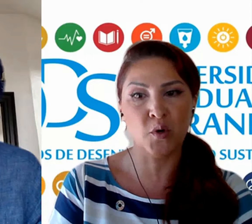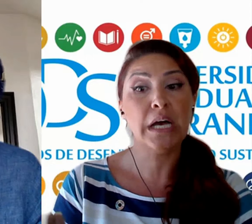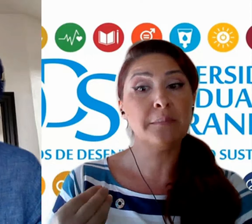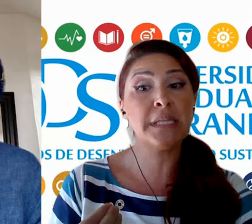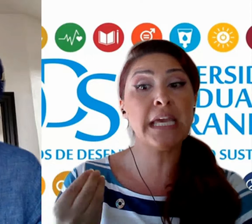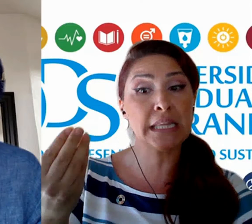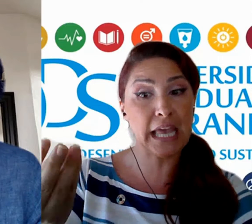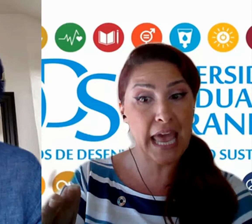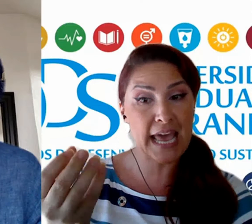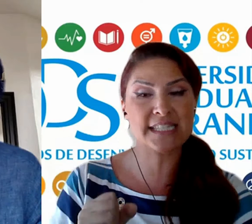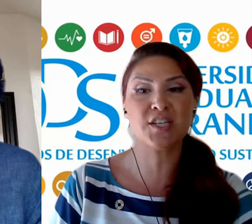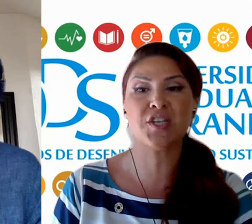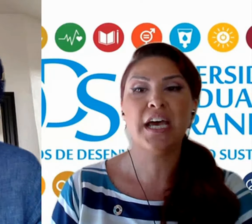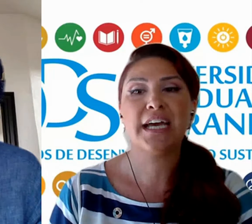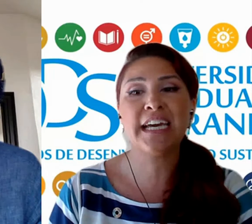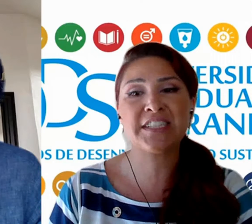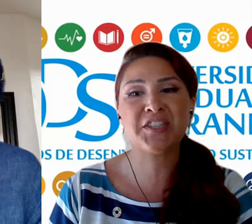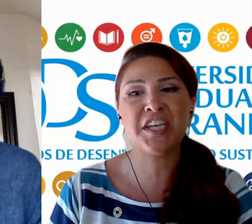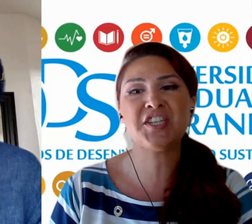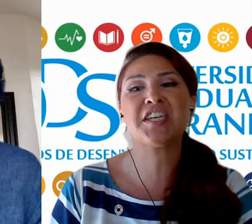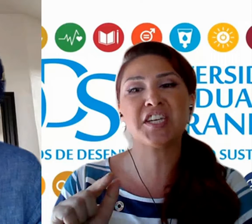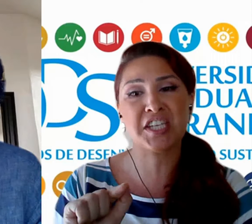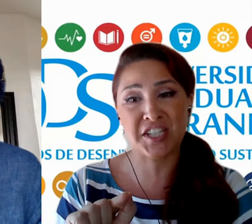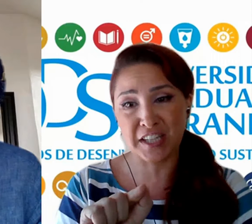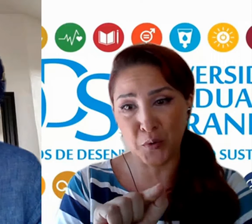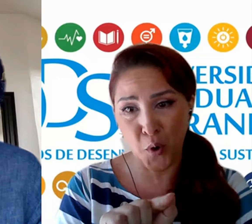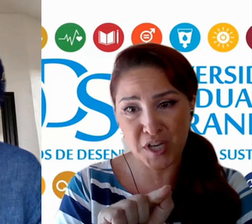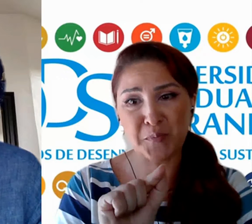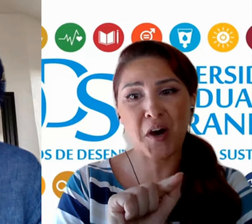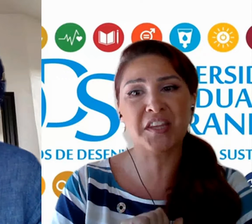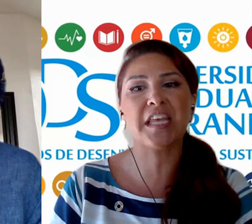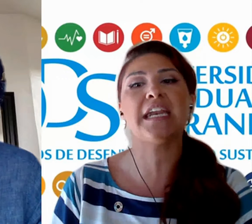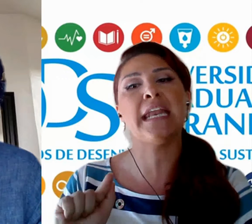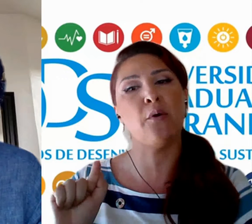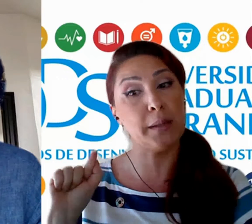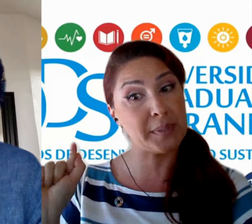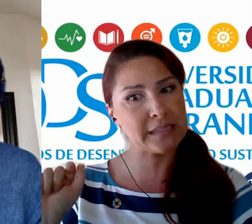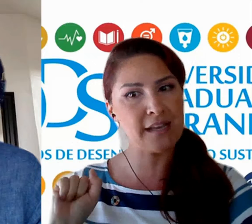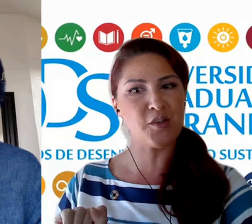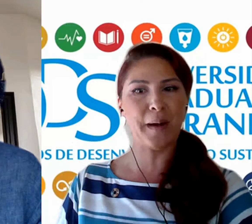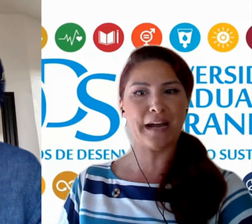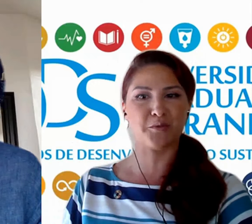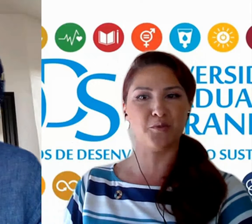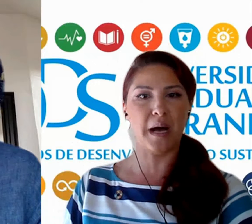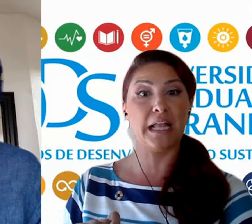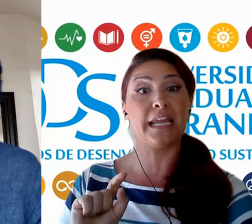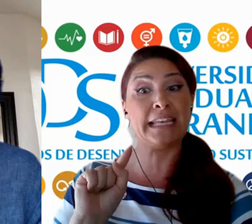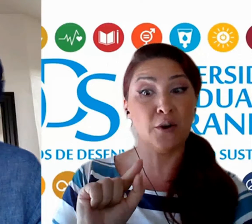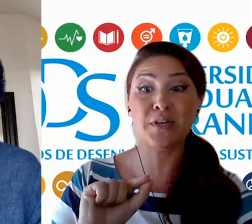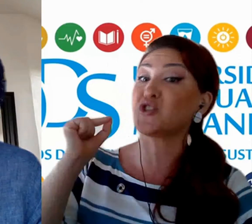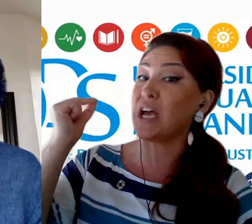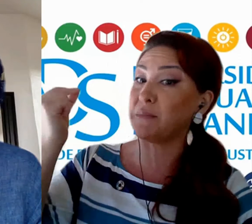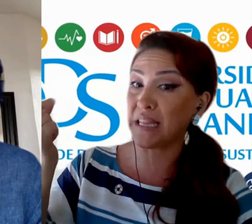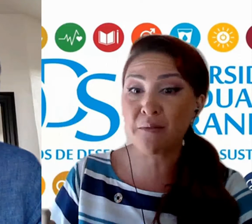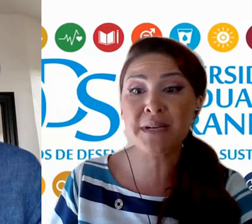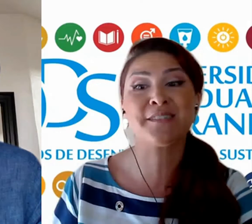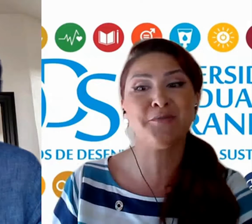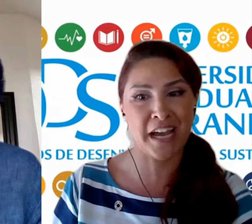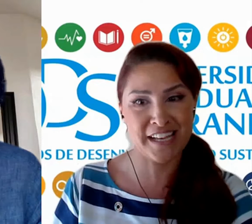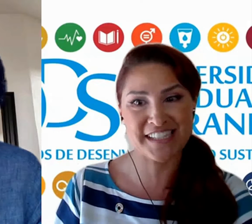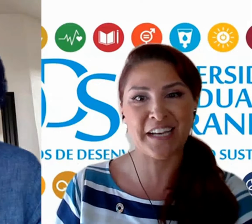consumo, mediante essas características que a gente hoje pode ter. Não, ele pertence ao Pacto Global, então isso já me dá